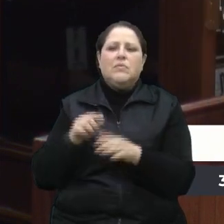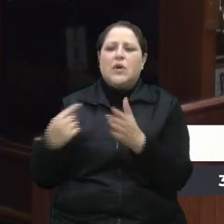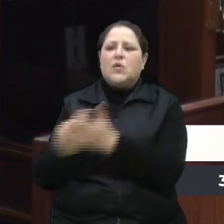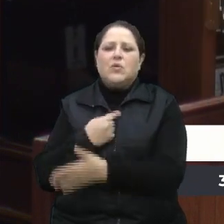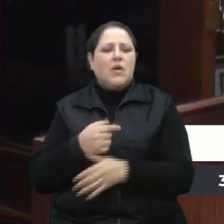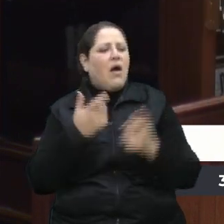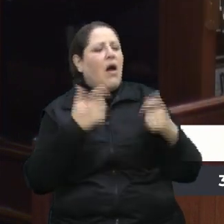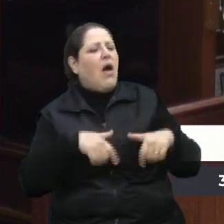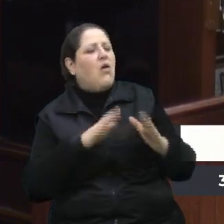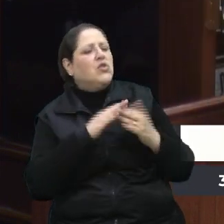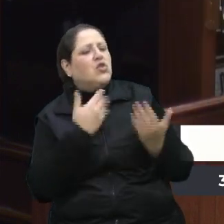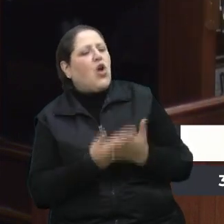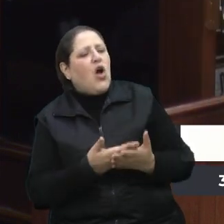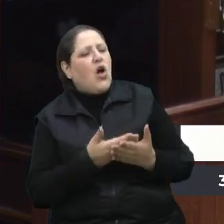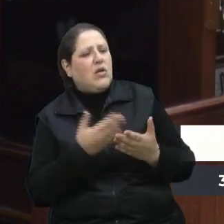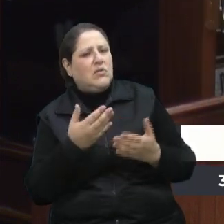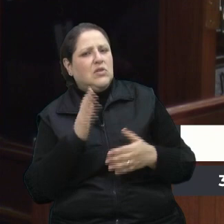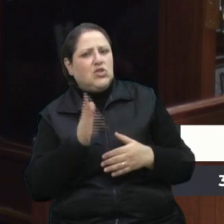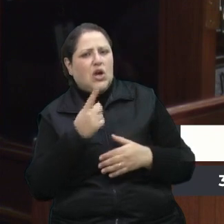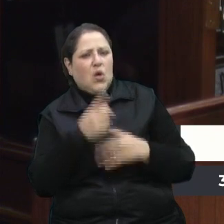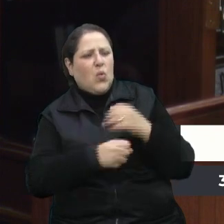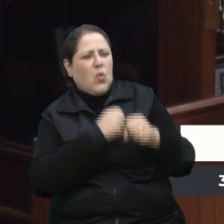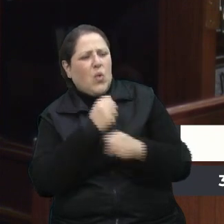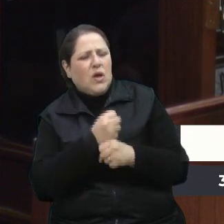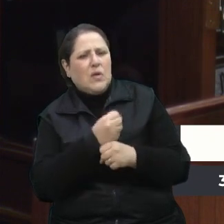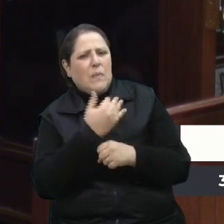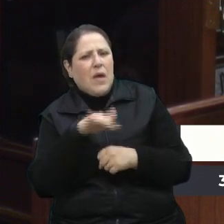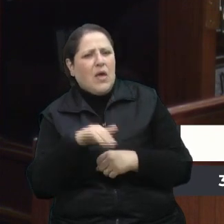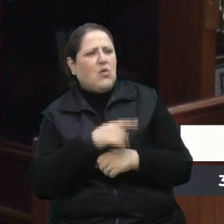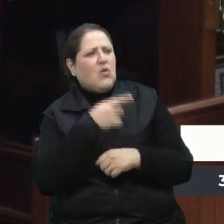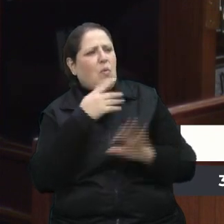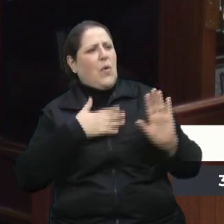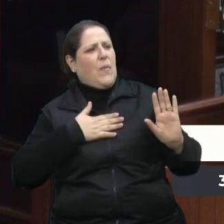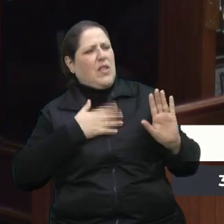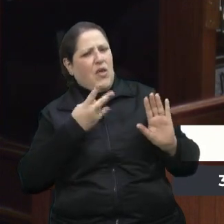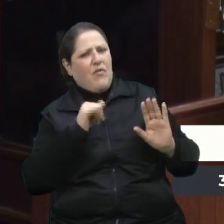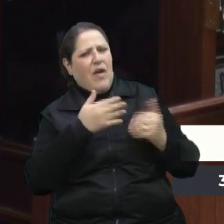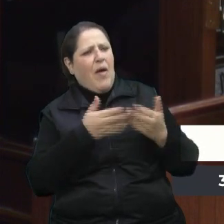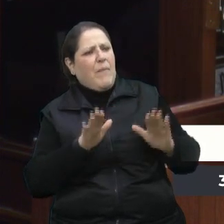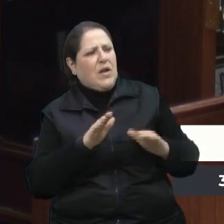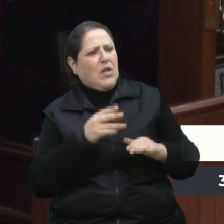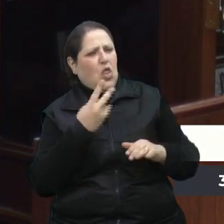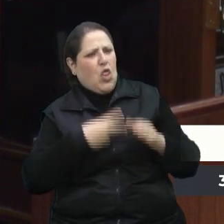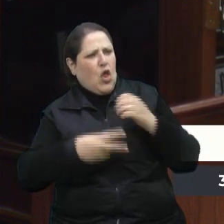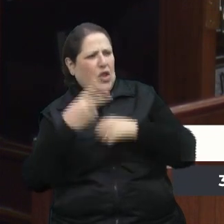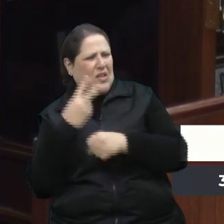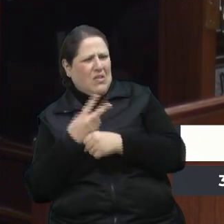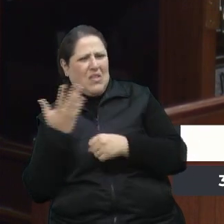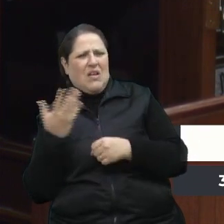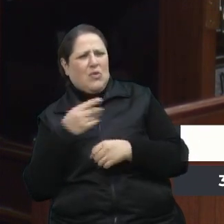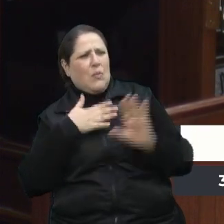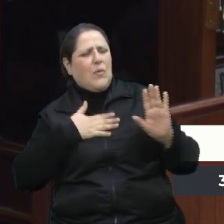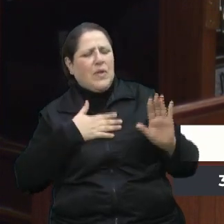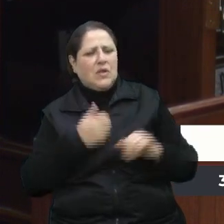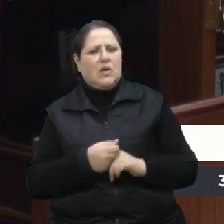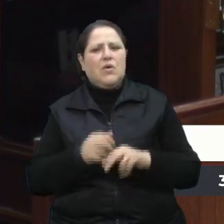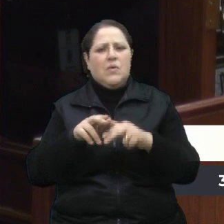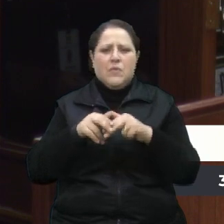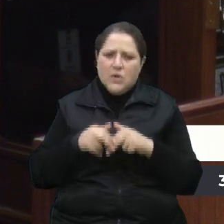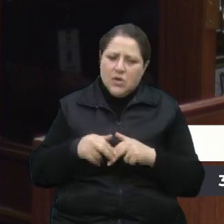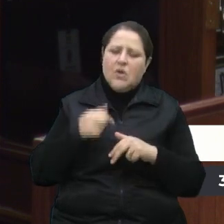e a escolinha que faz um ano e meio dois anos que tu disse que ia abrir então é por isso que eu tô fazendo essa fala